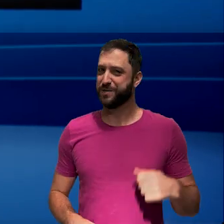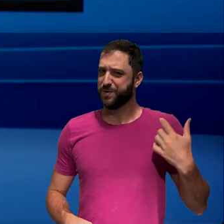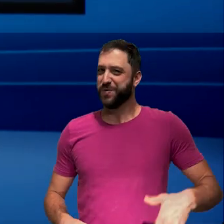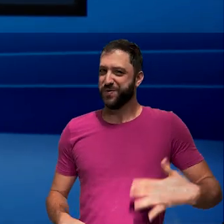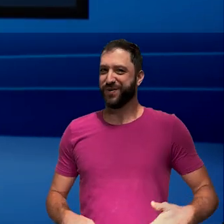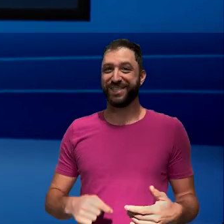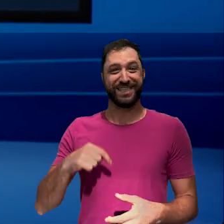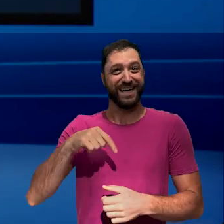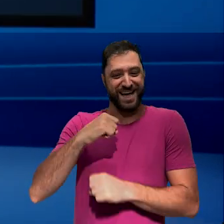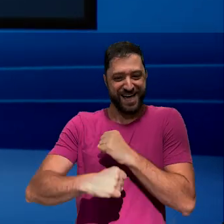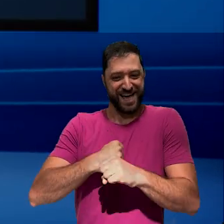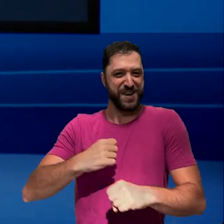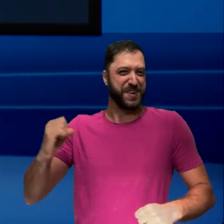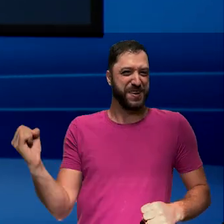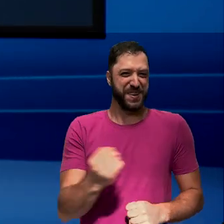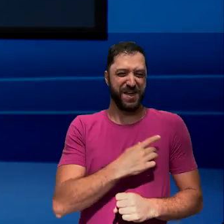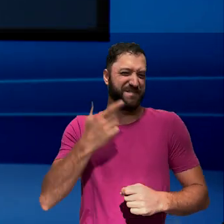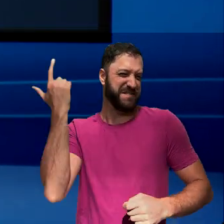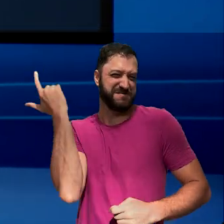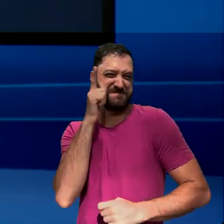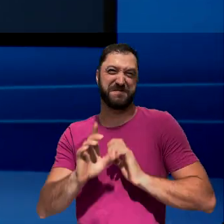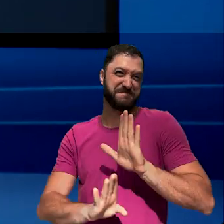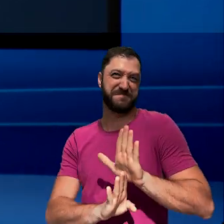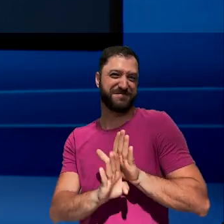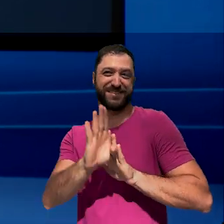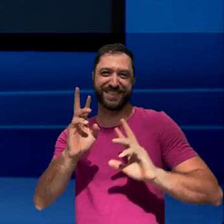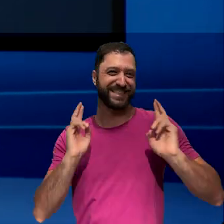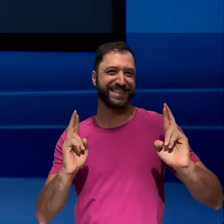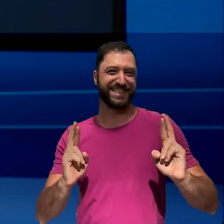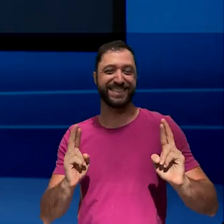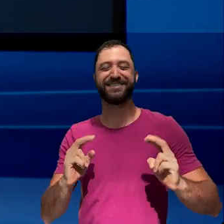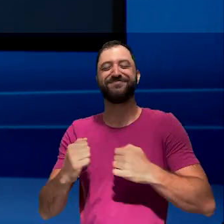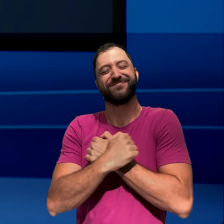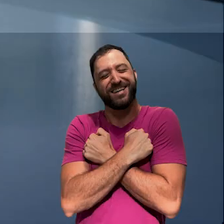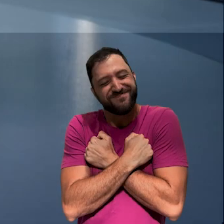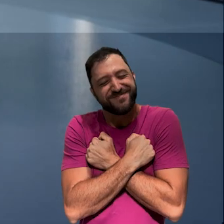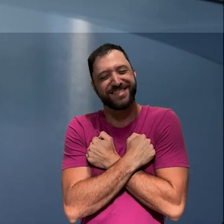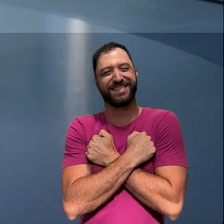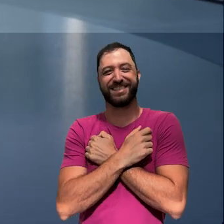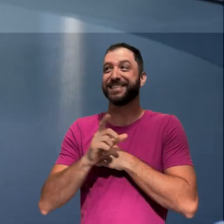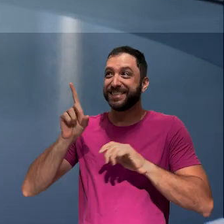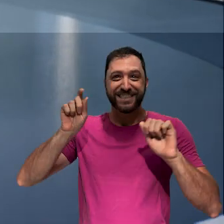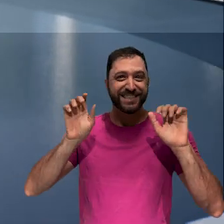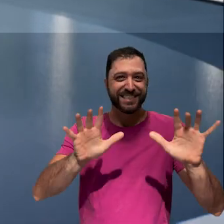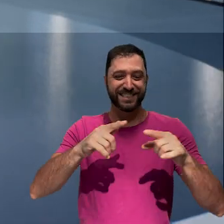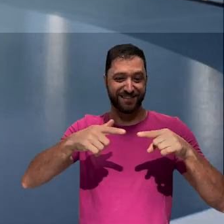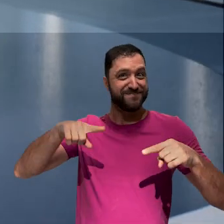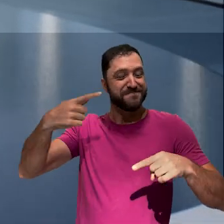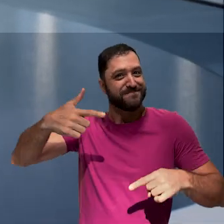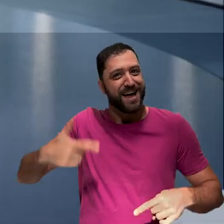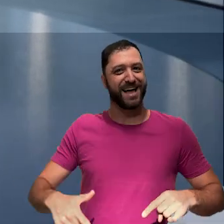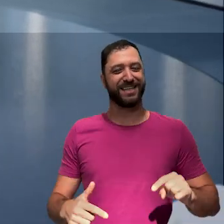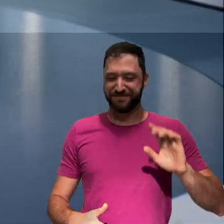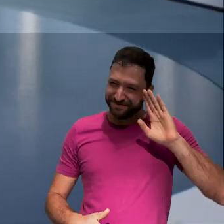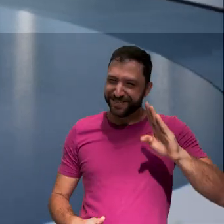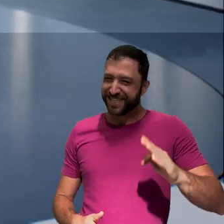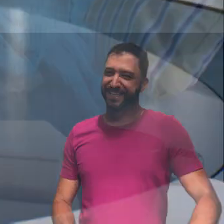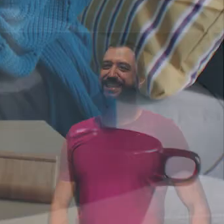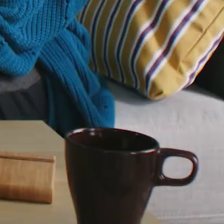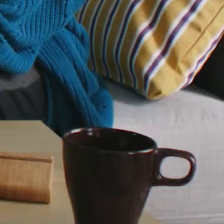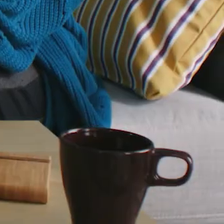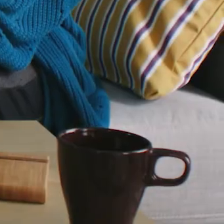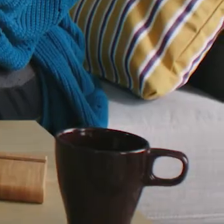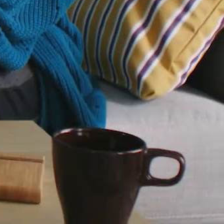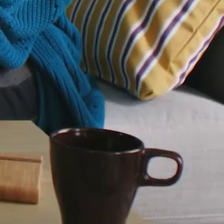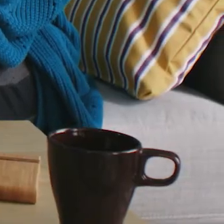Por um ano novo cheinho de vitórias, minha gente. Um grande abraço, fiquem com Deus, até semana que vem, bora lá!